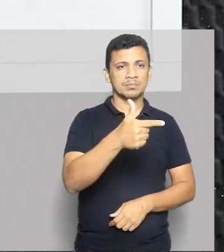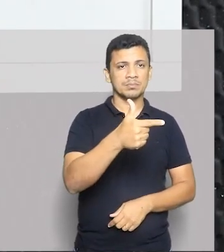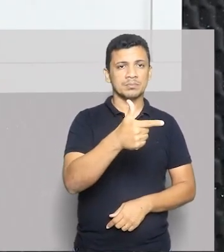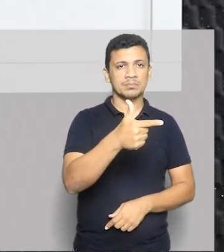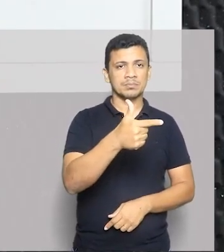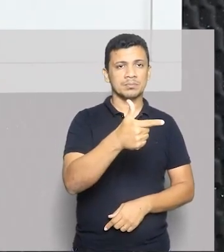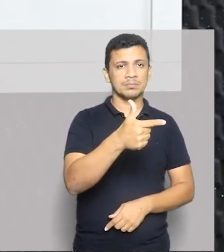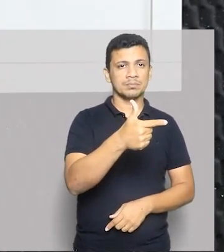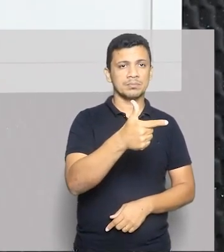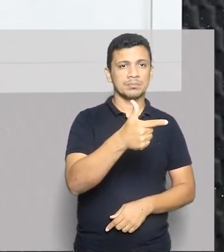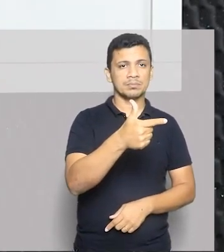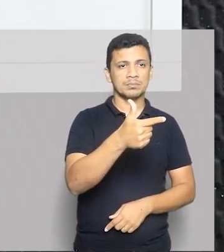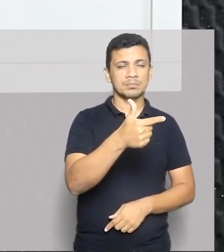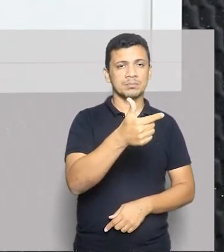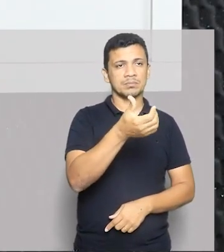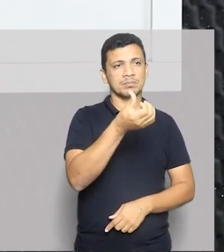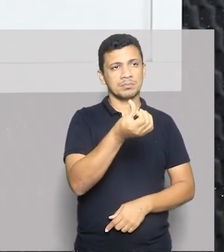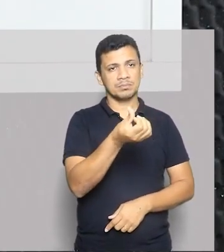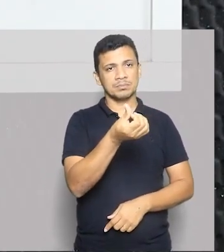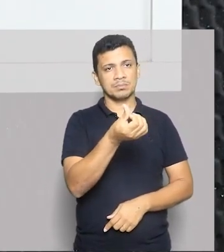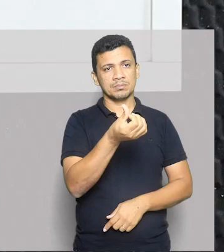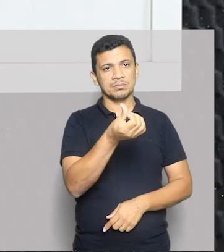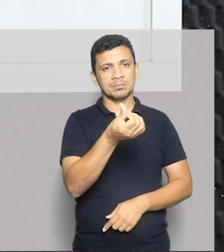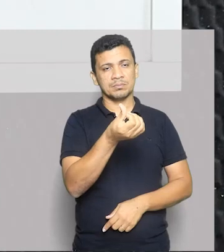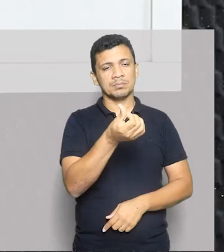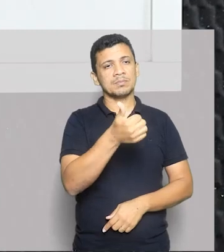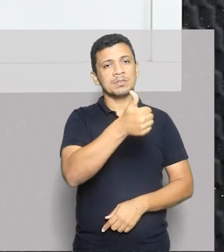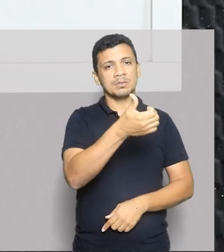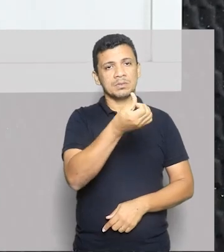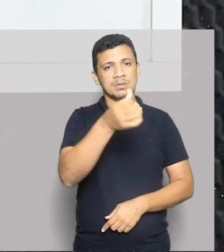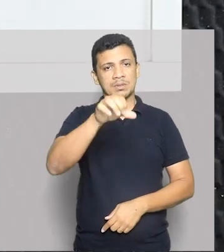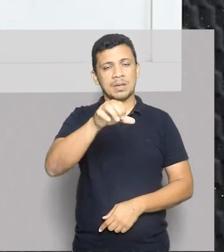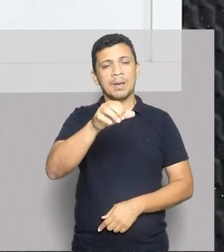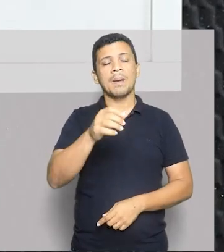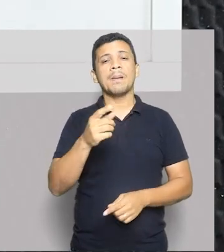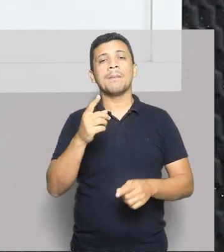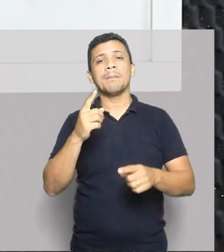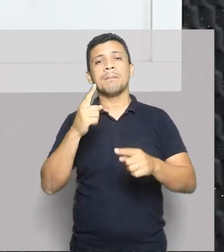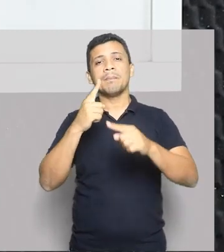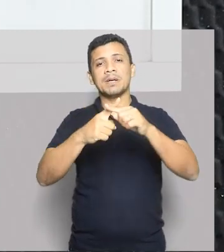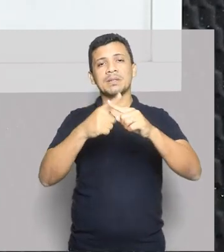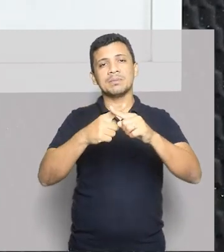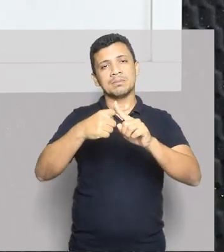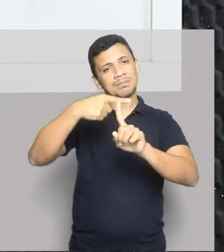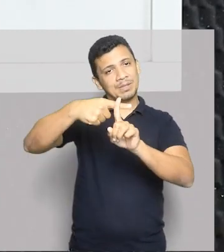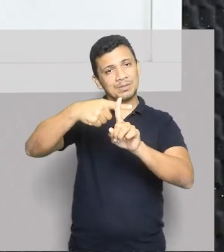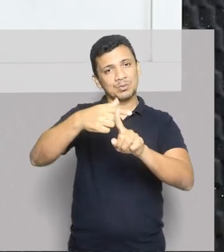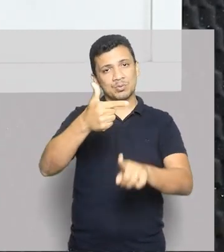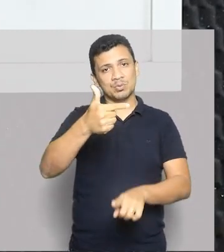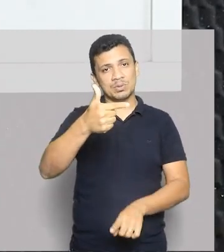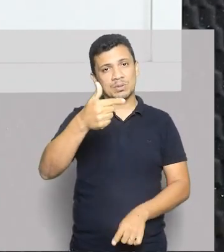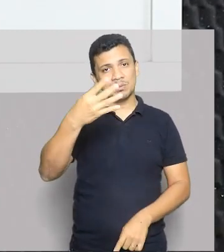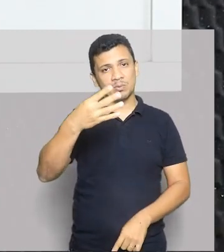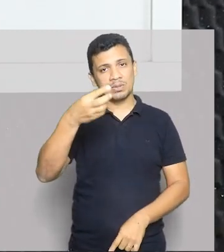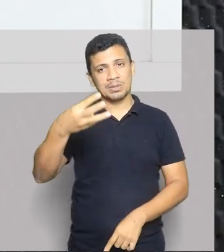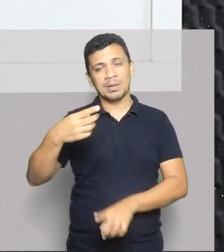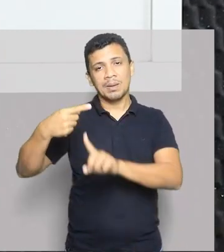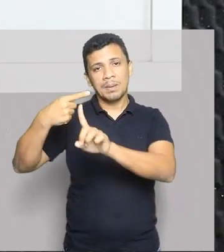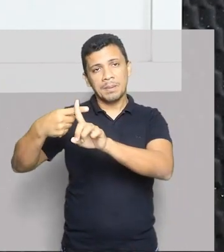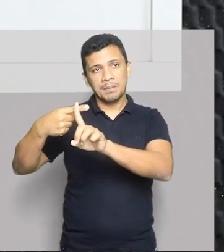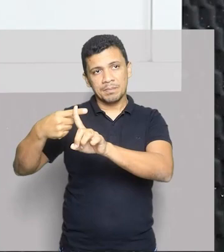216 somado com 243 somado com 54,